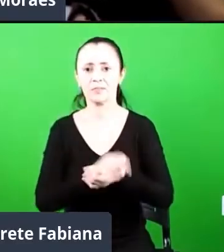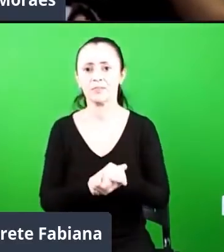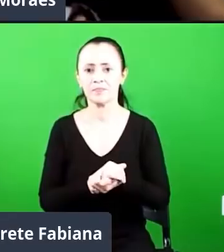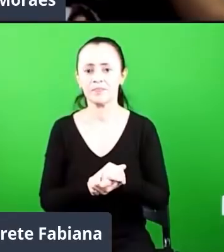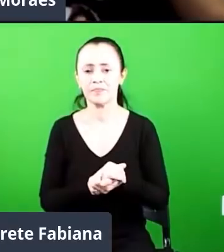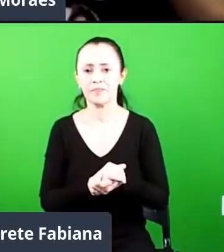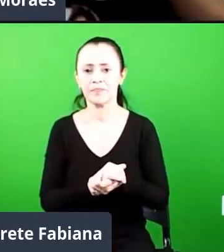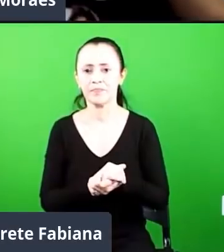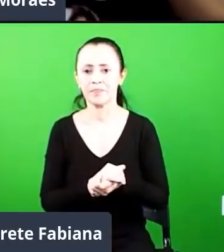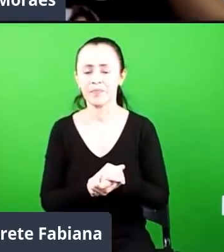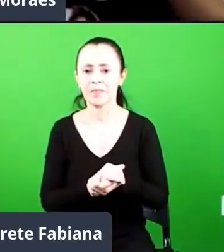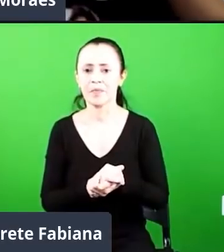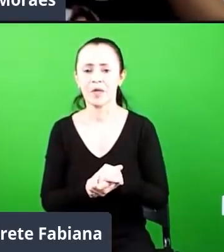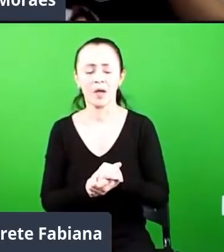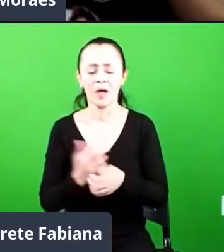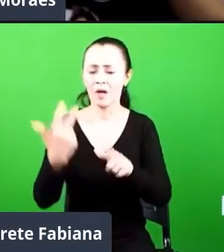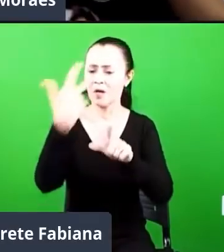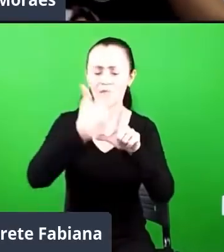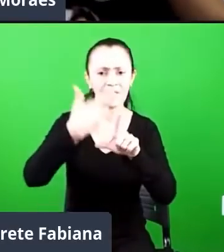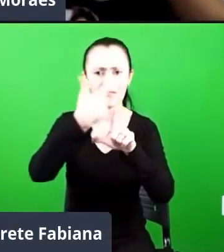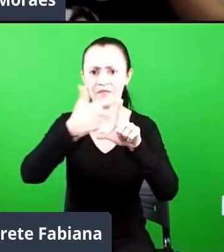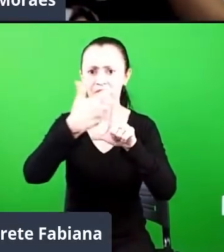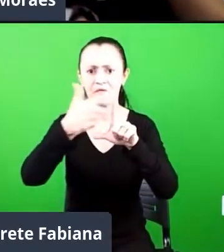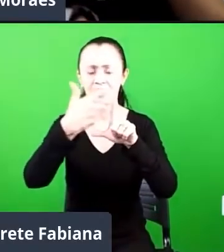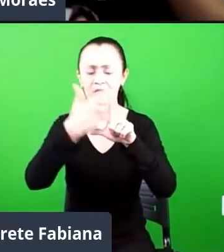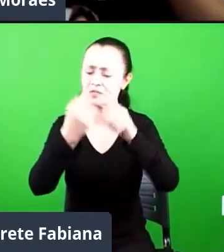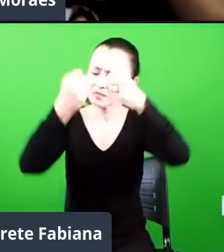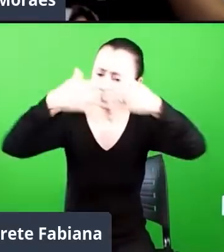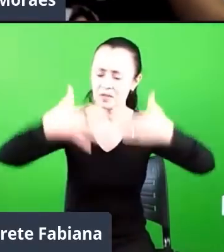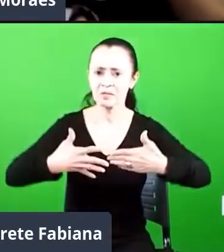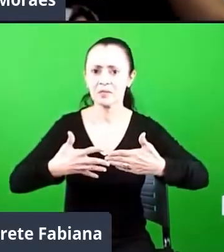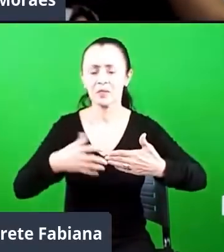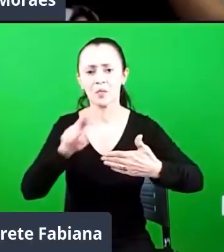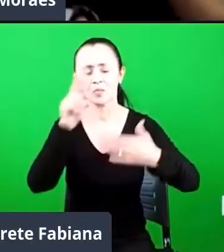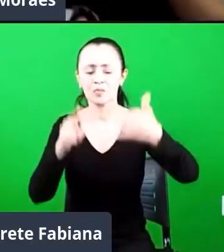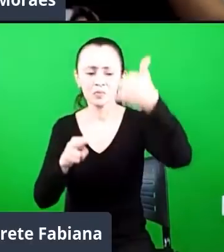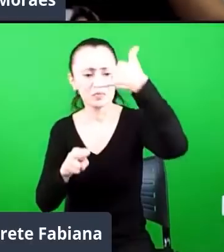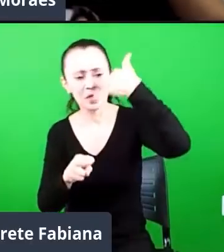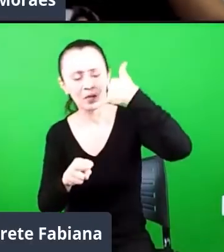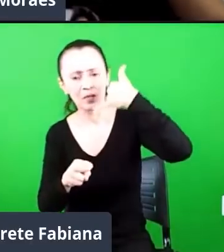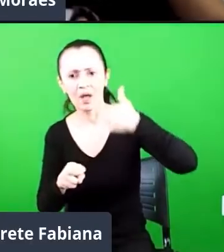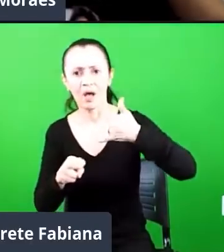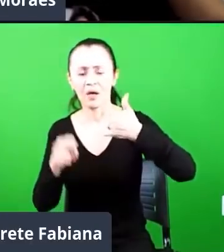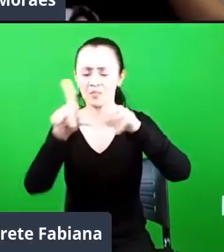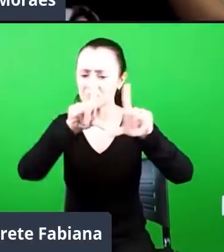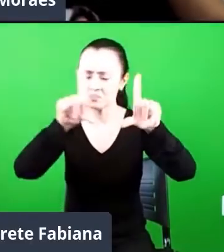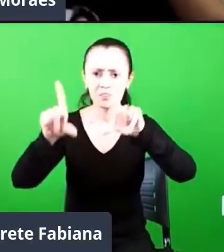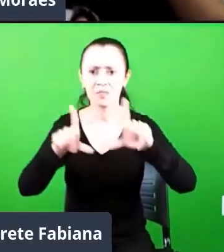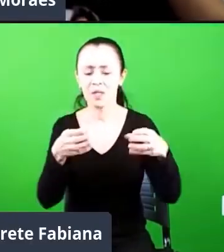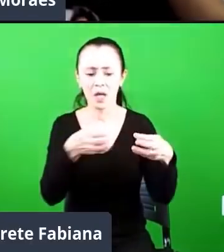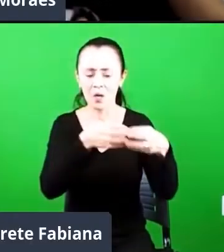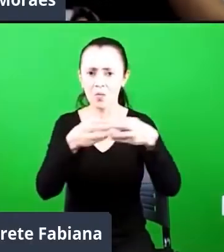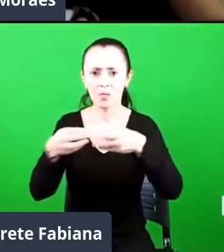vídeos explicativos, aulas gravadas com o celular, aplicativos de gravação de tela, grupos de WhatsApp